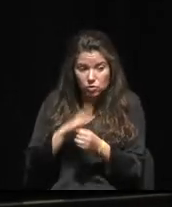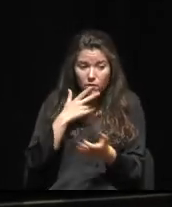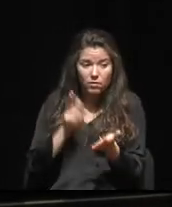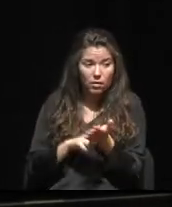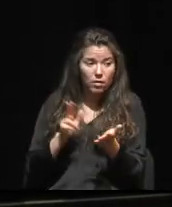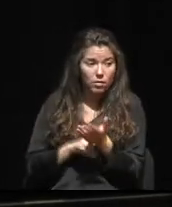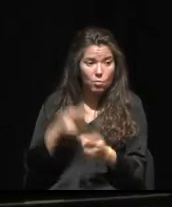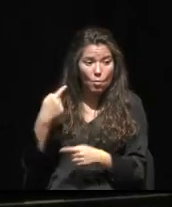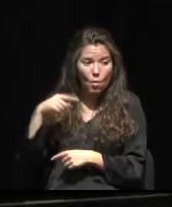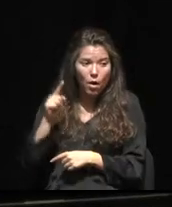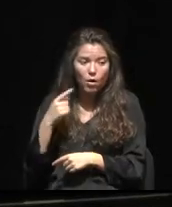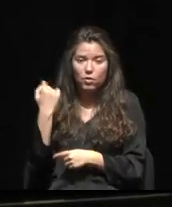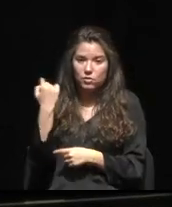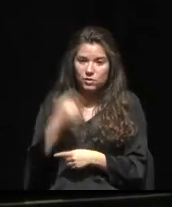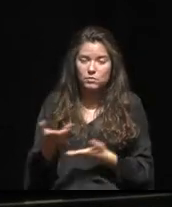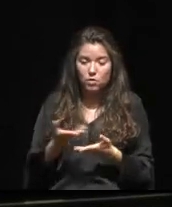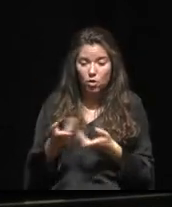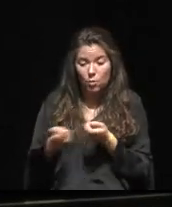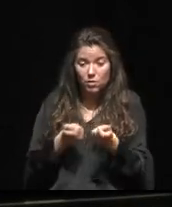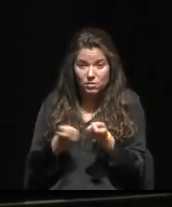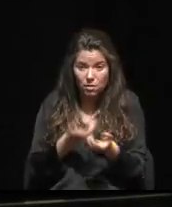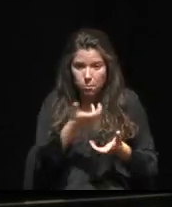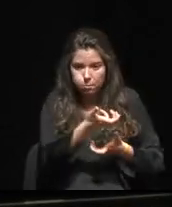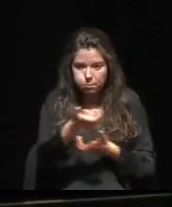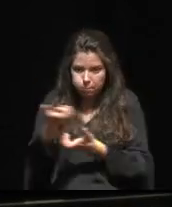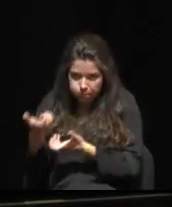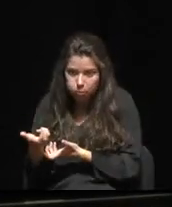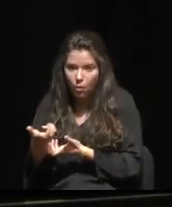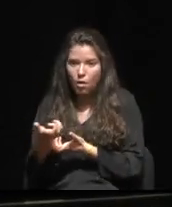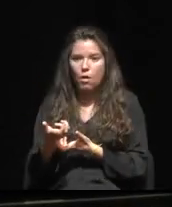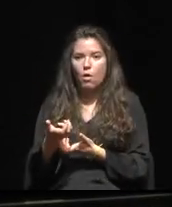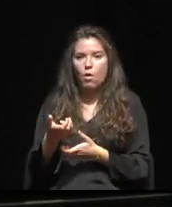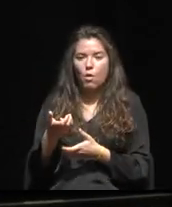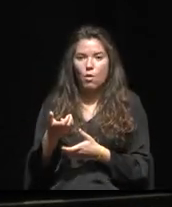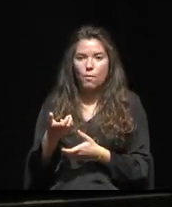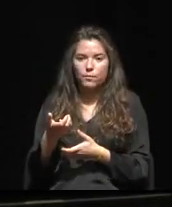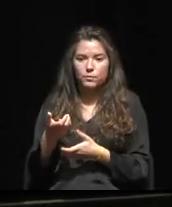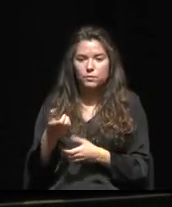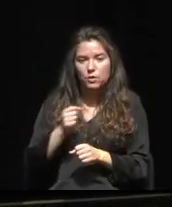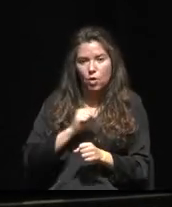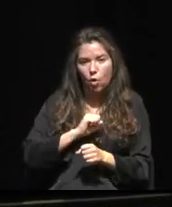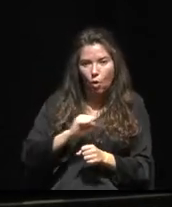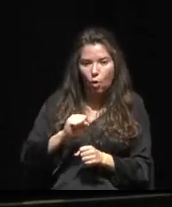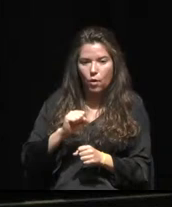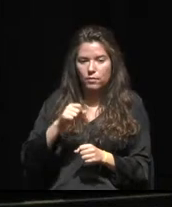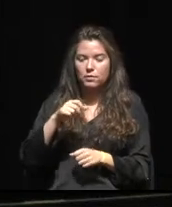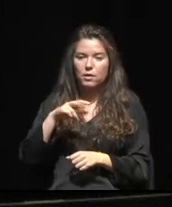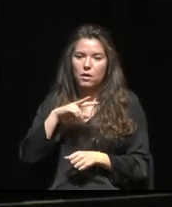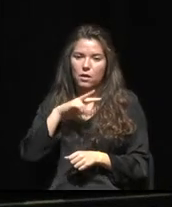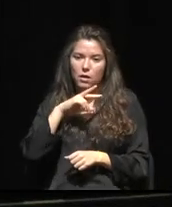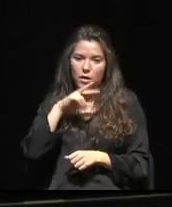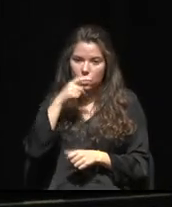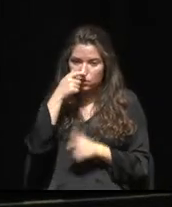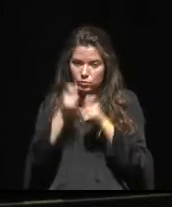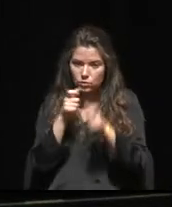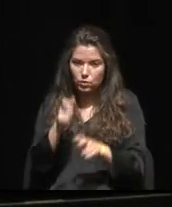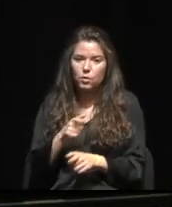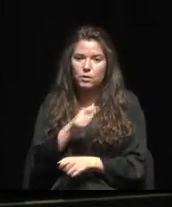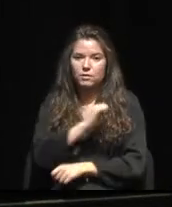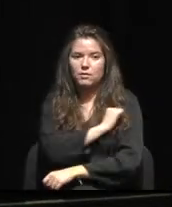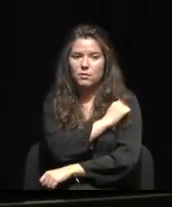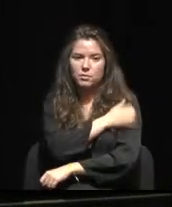real o que nós temos é uma organização terrorista que fez um golpe de estado que usou o povo palestiniano e sim há